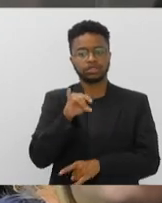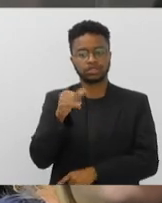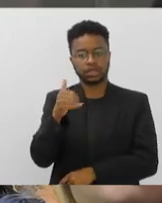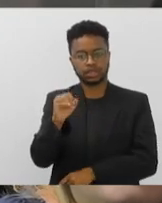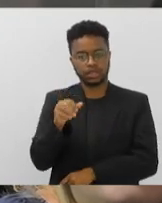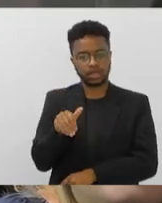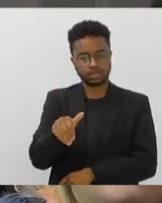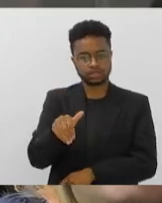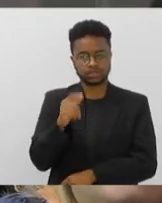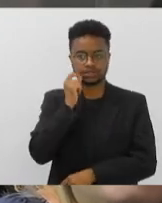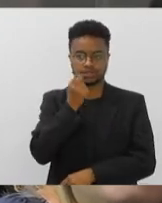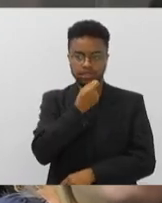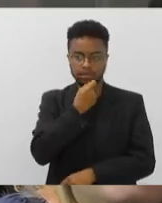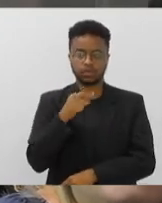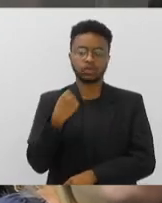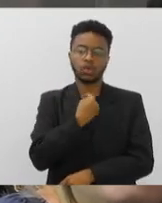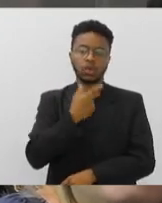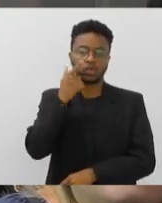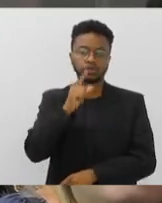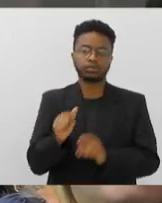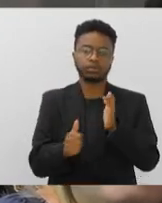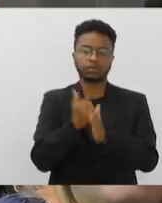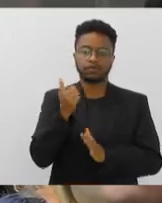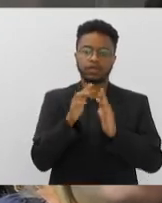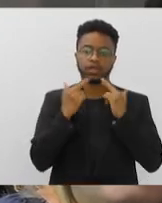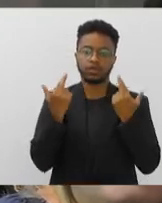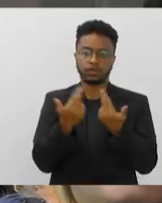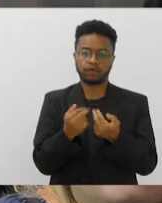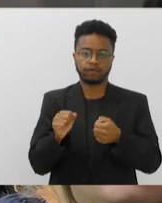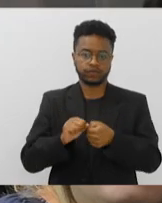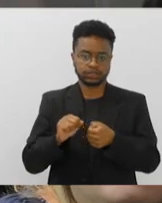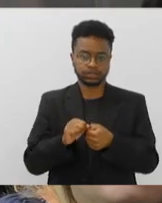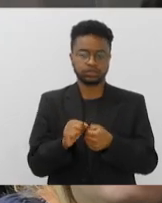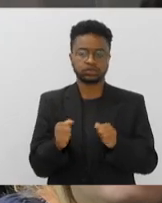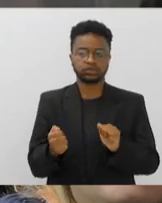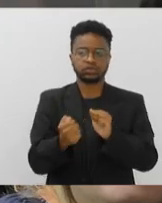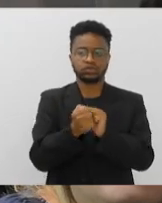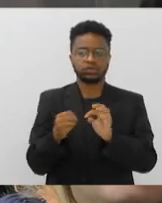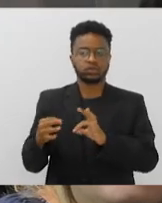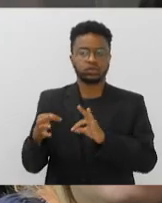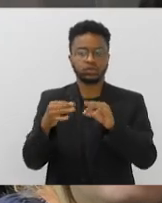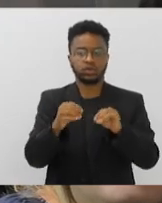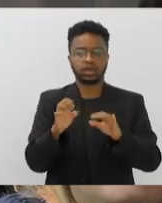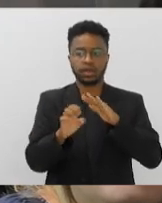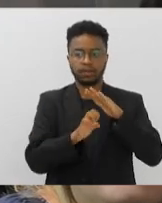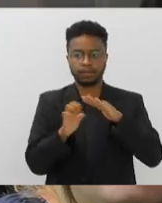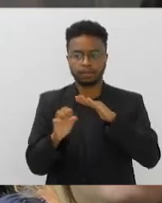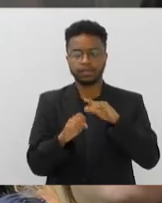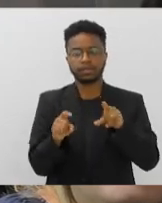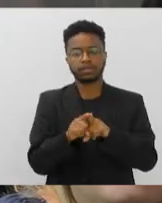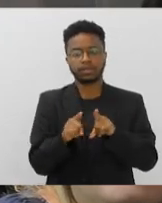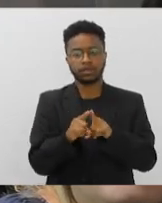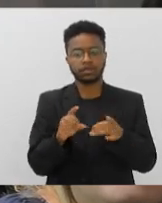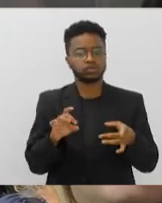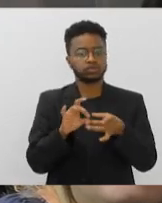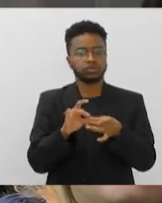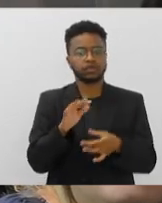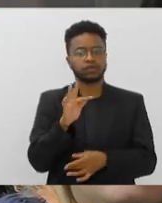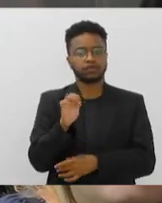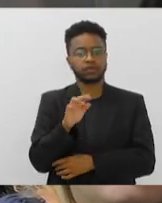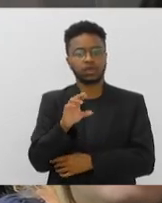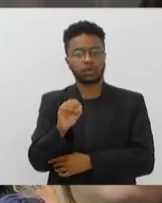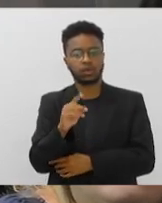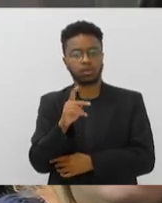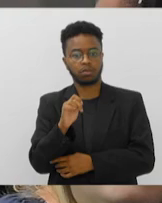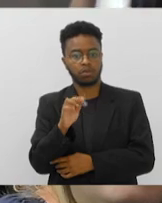de setembro nós vamos fazer nossa primeira reunião com todas as eh empresas com a ferr poorte que destinou